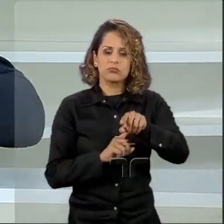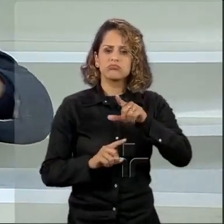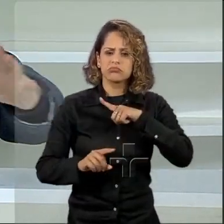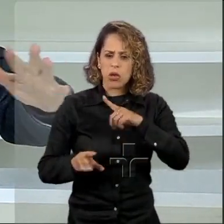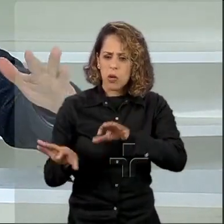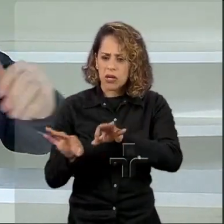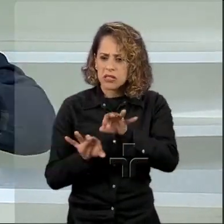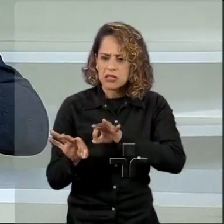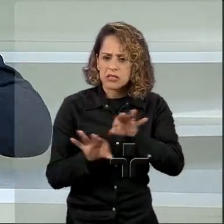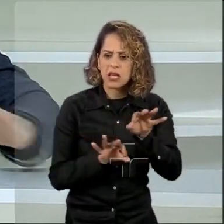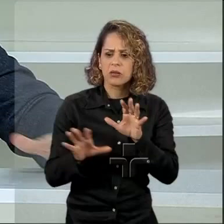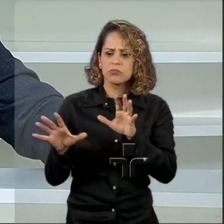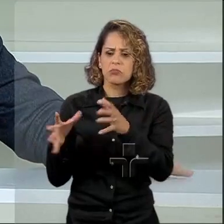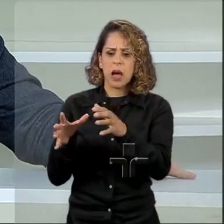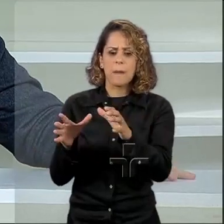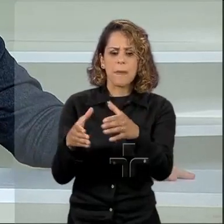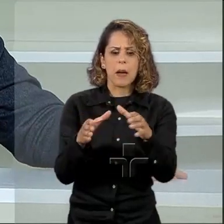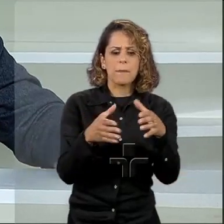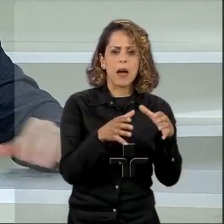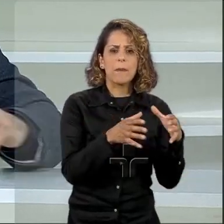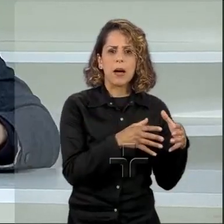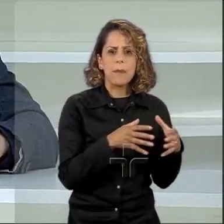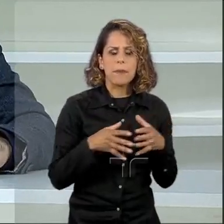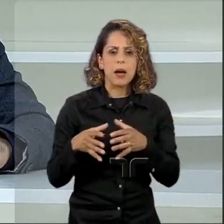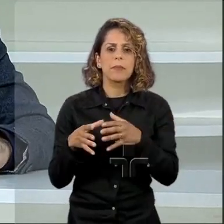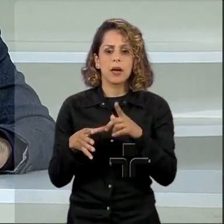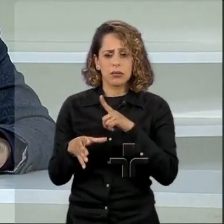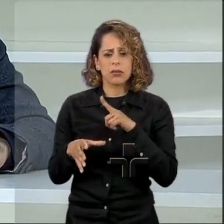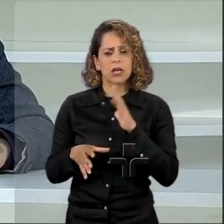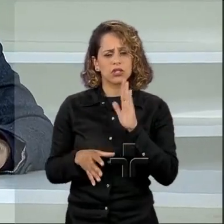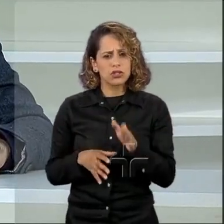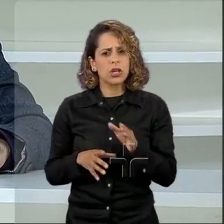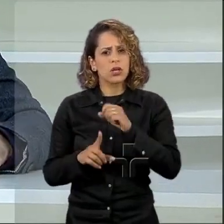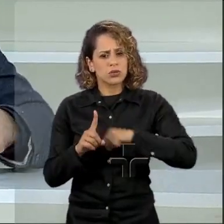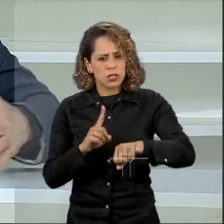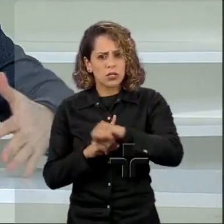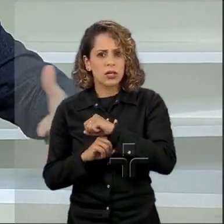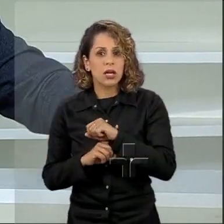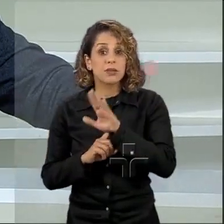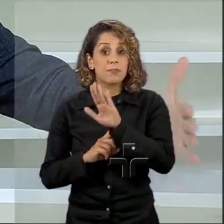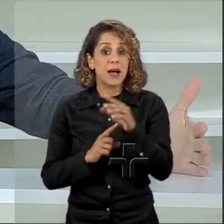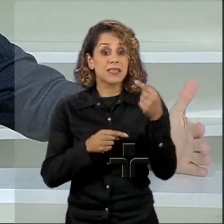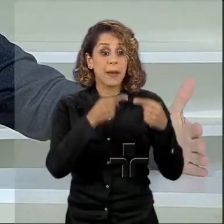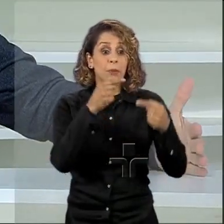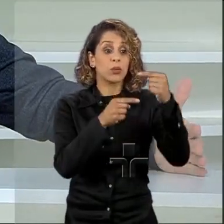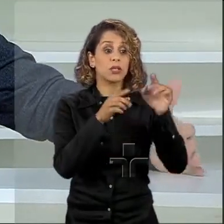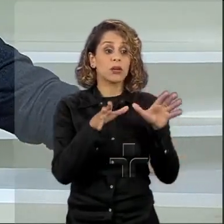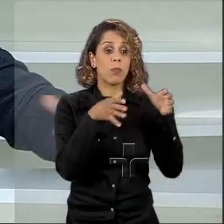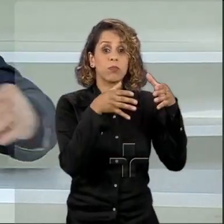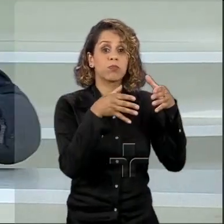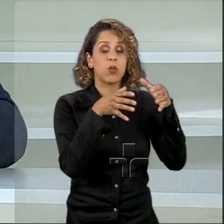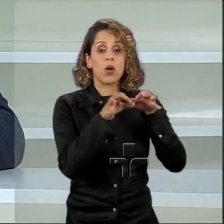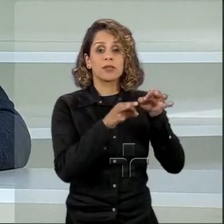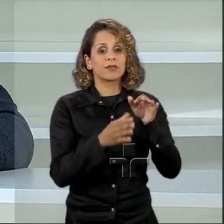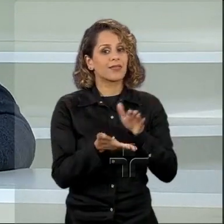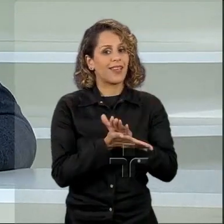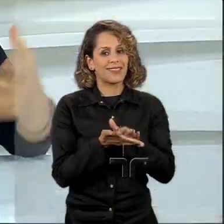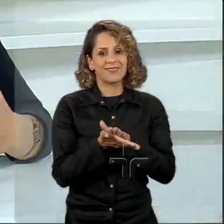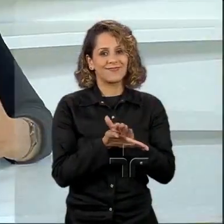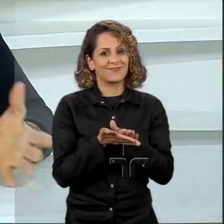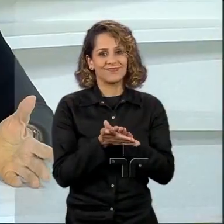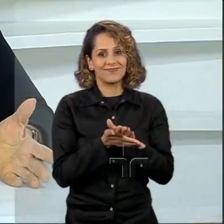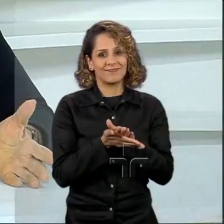coletivos, organização de todos os tipos na base da sociedade, ainda não chegou ao sistema político. É importante, Marcos, mas mesmo que isso... está chegando o